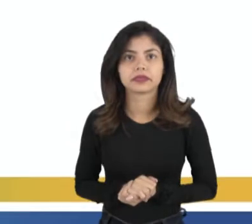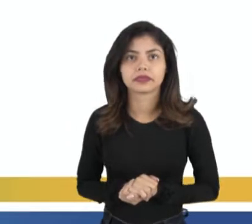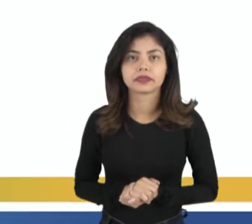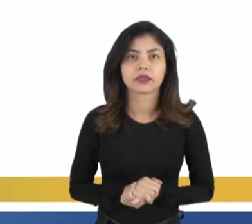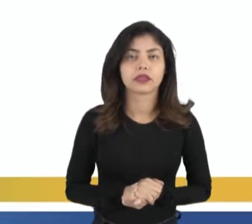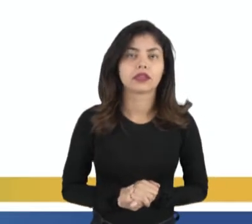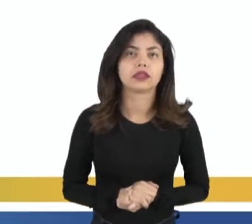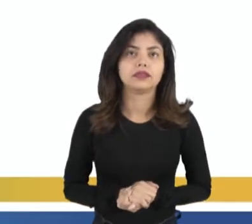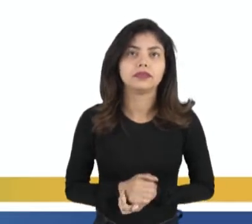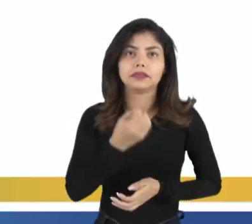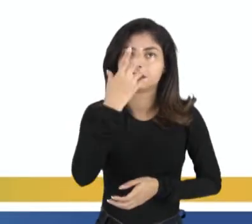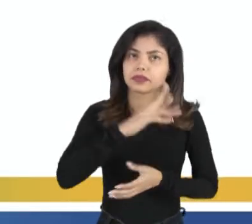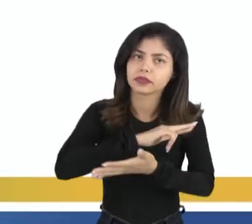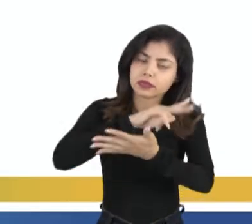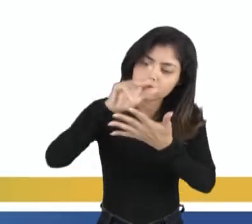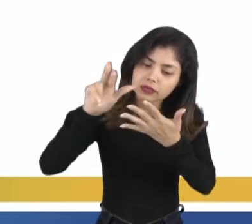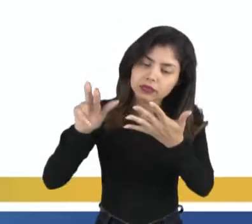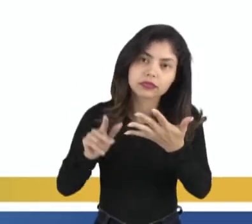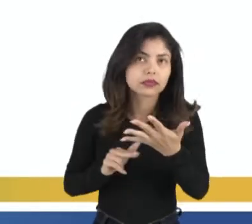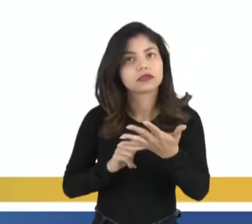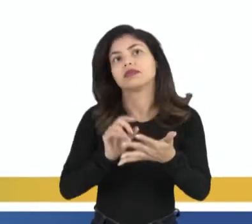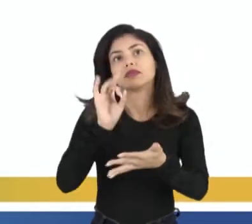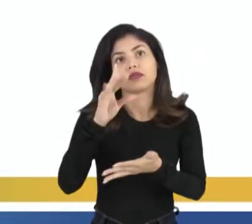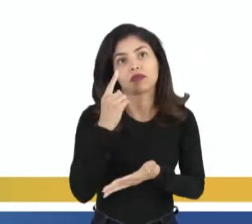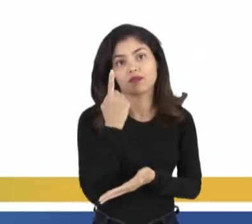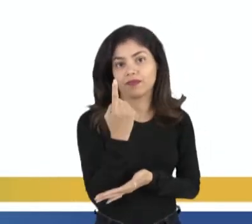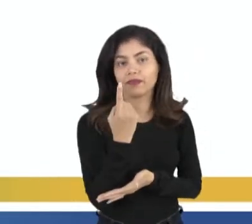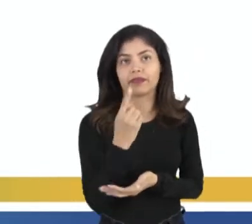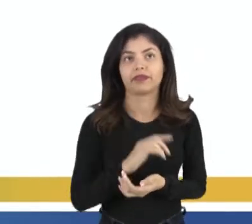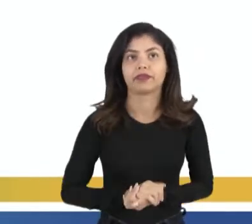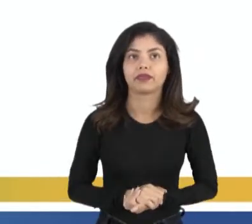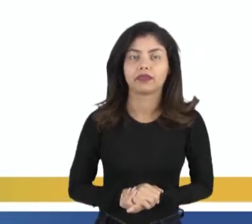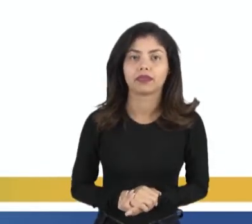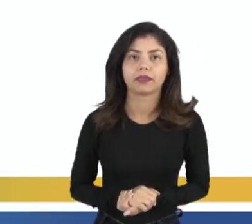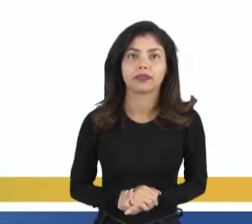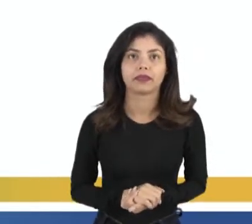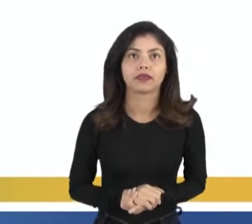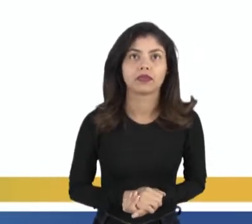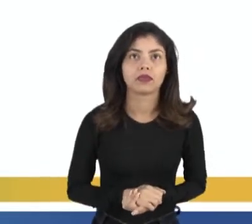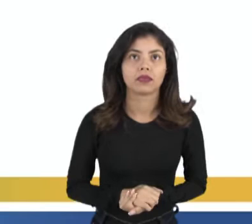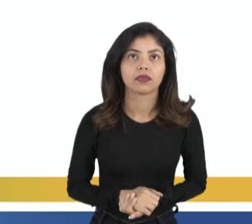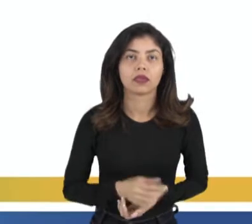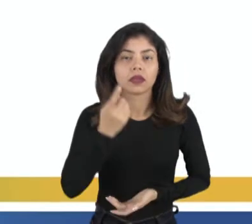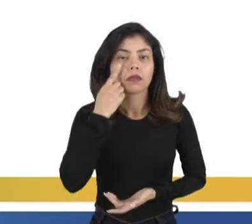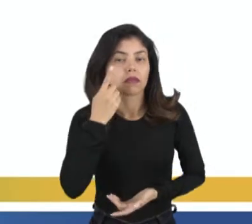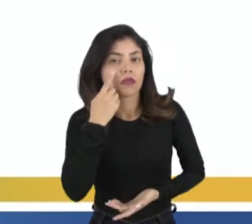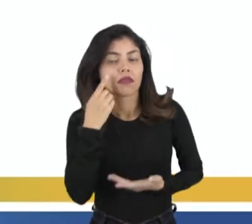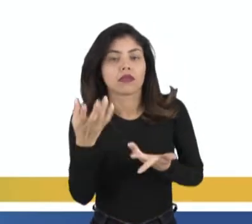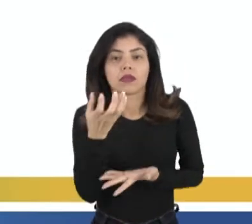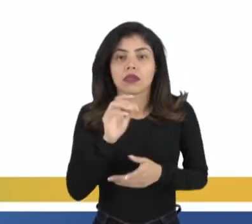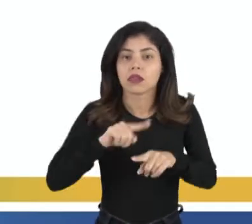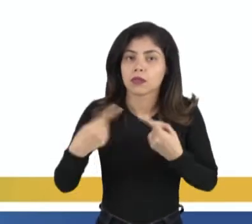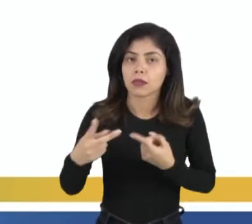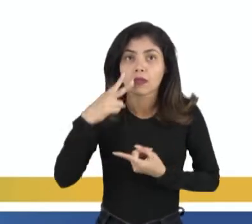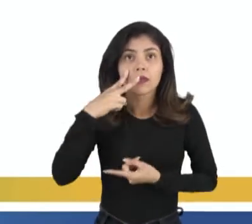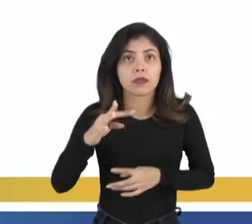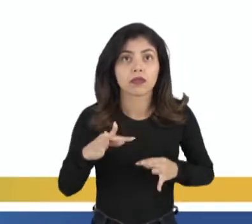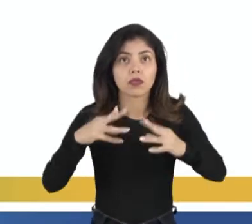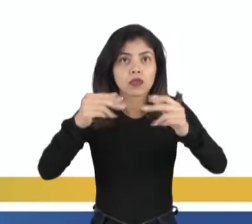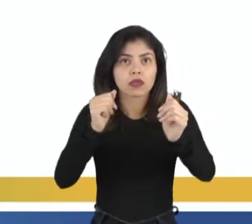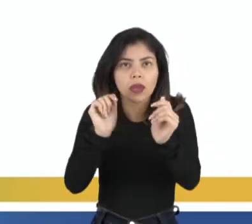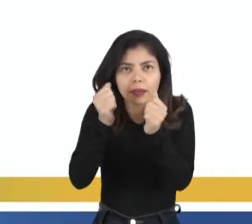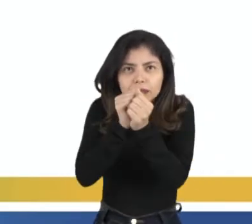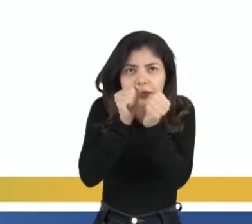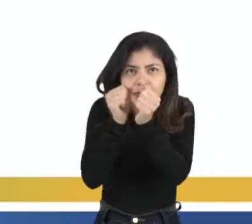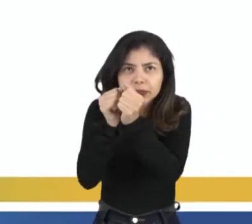essa aí é uma foto de várias estrelas né não só uma né interessante pessoal que ir embora a gente veja